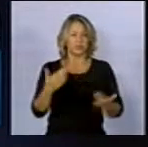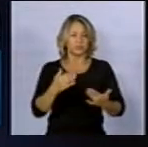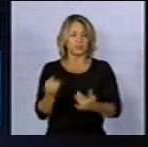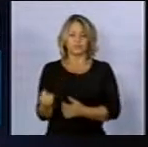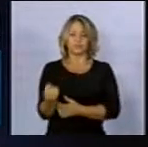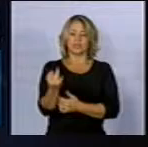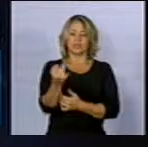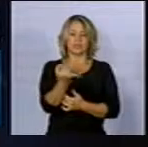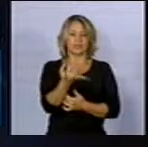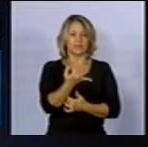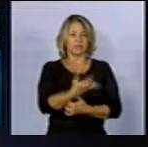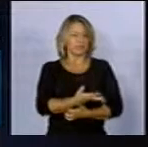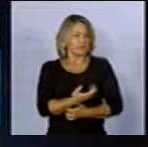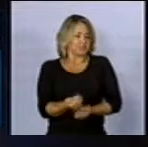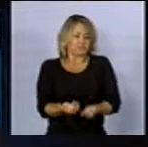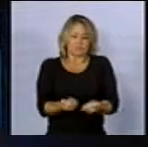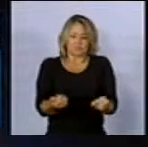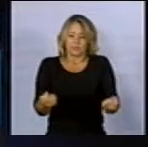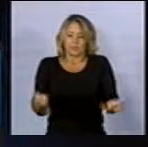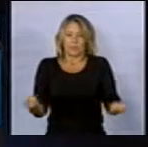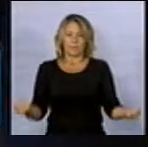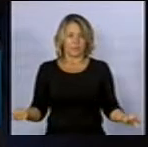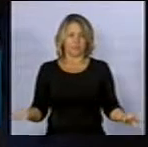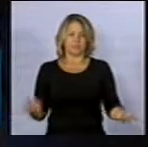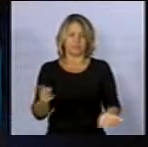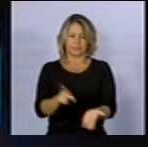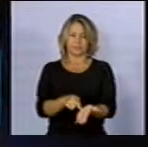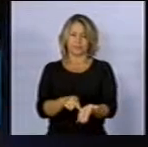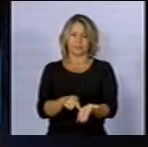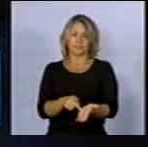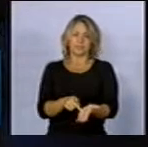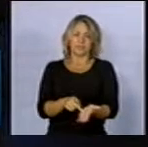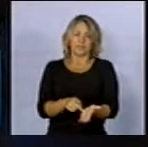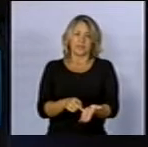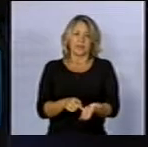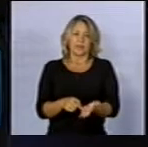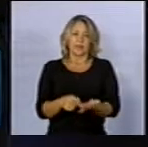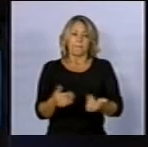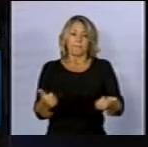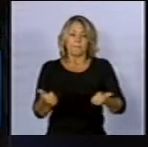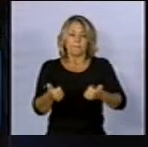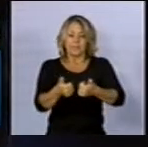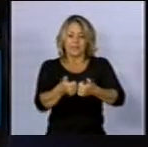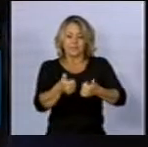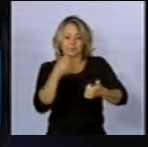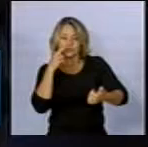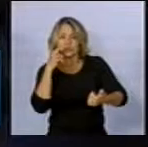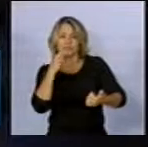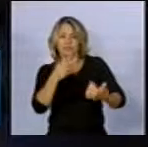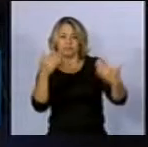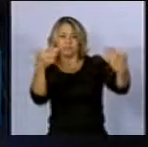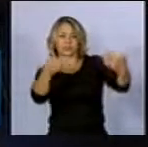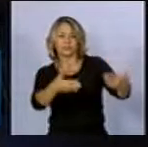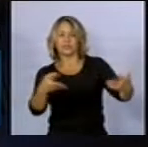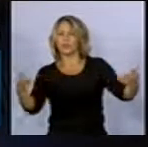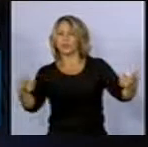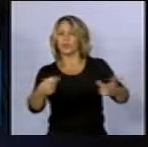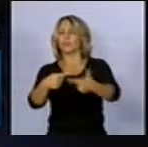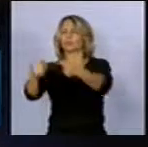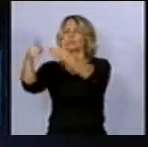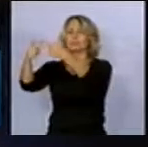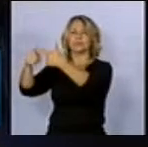eh irrisório insignificativo diante do que nós vemos em outras situações